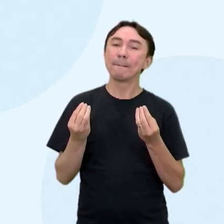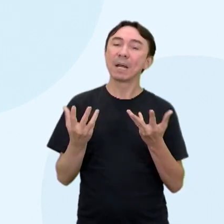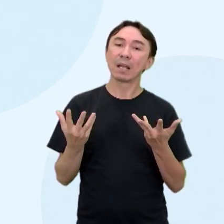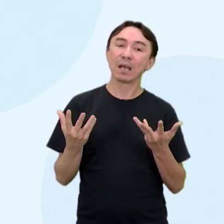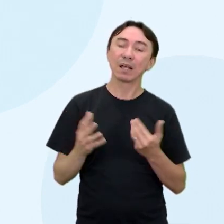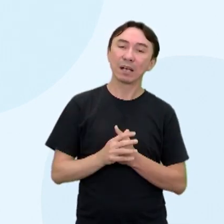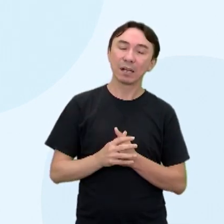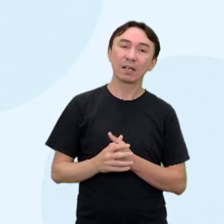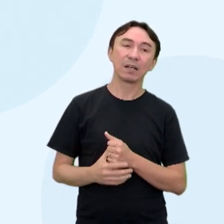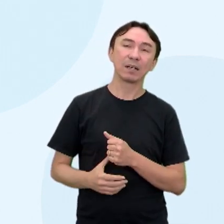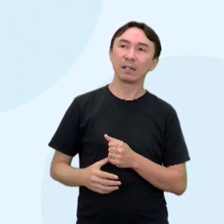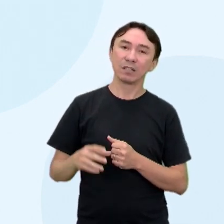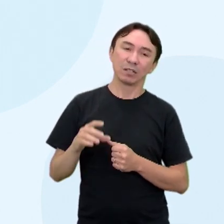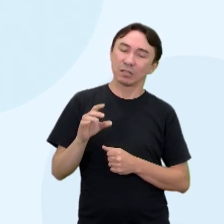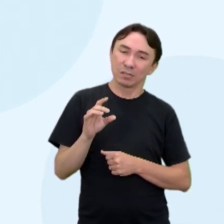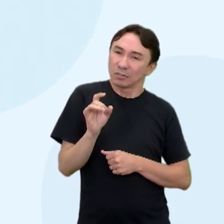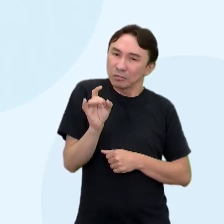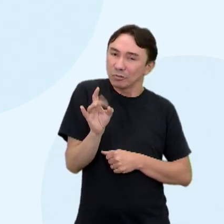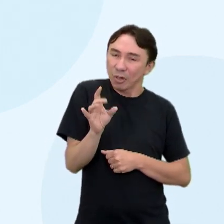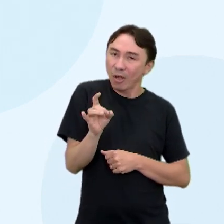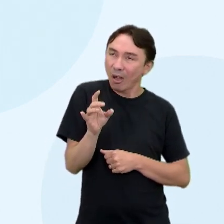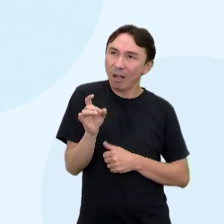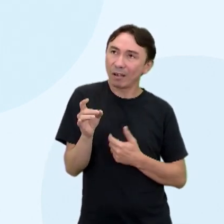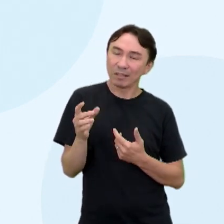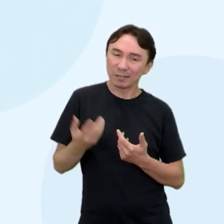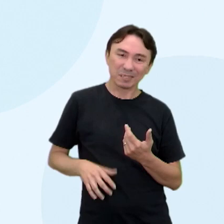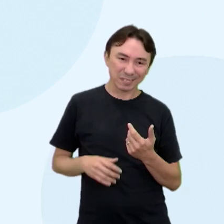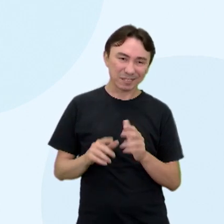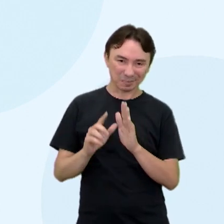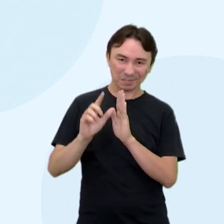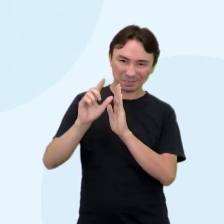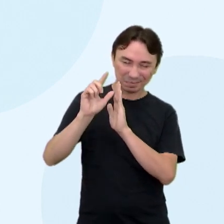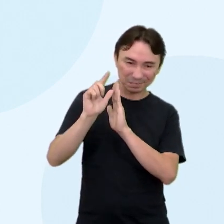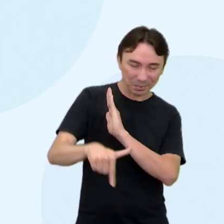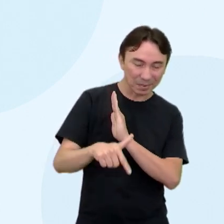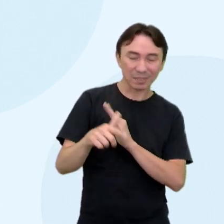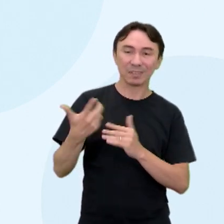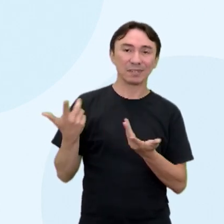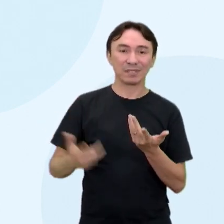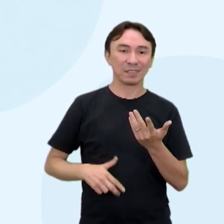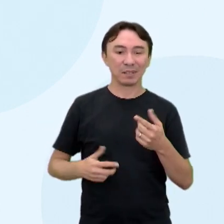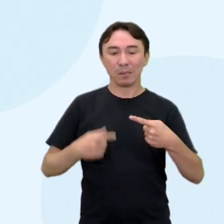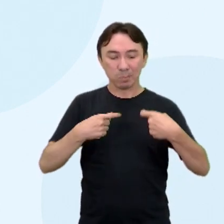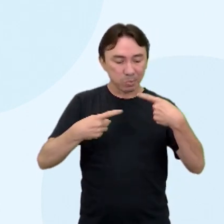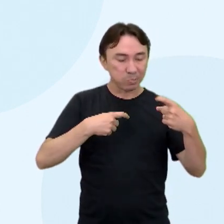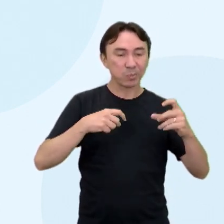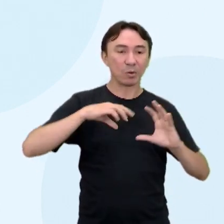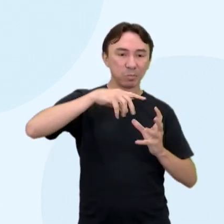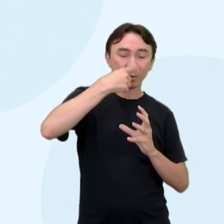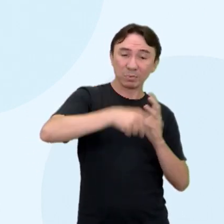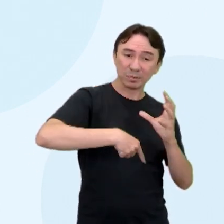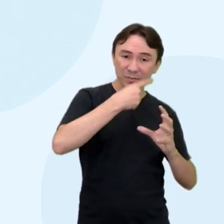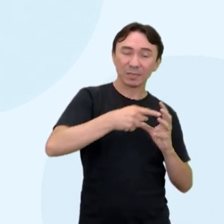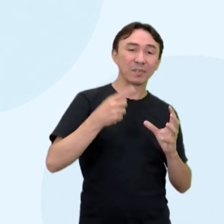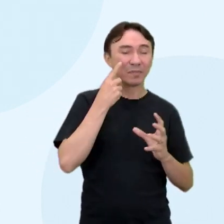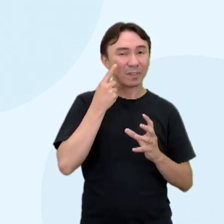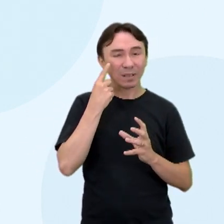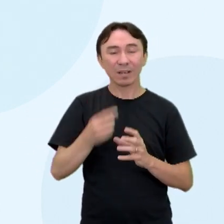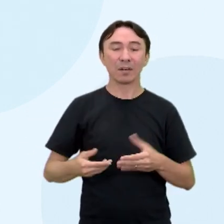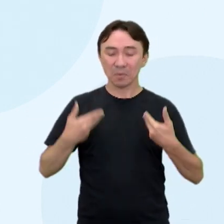momento pós-guerra que a gente vai repensar as relações raciais, a autonomia do corpo, os direitos